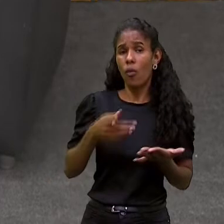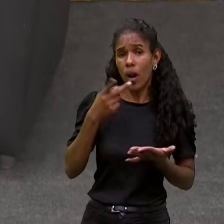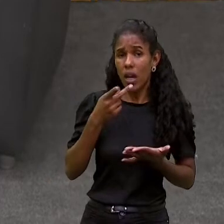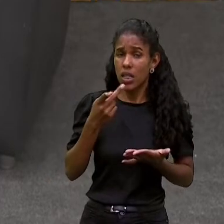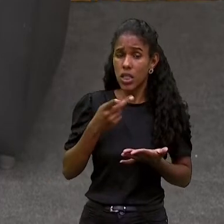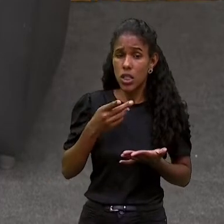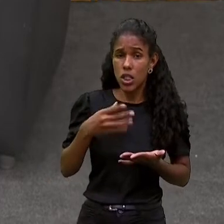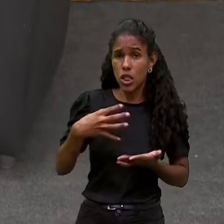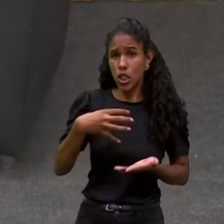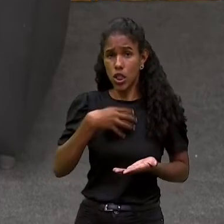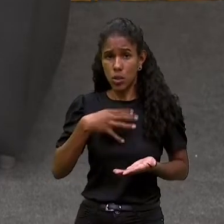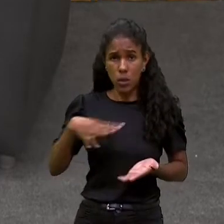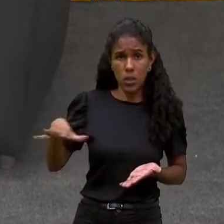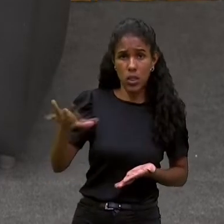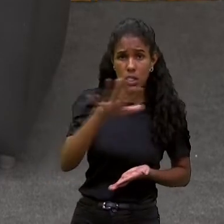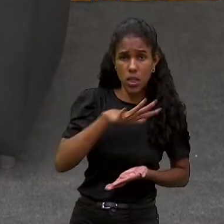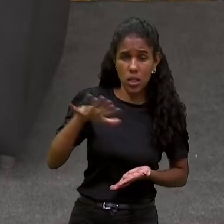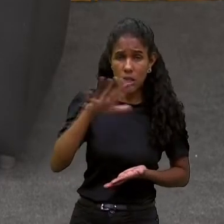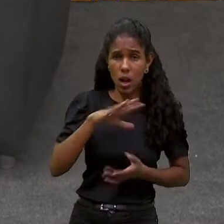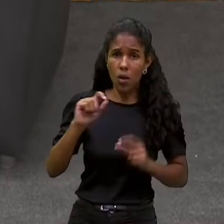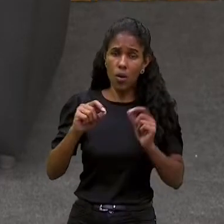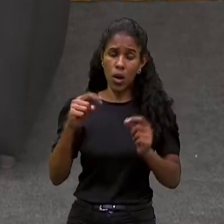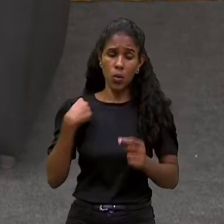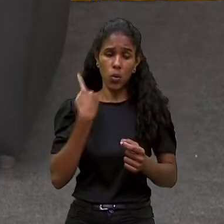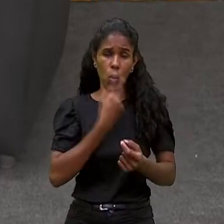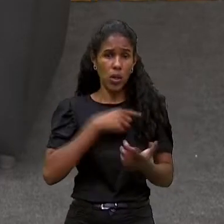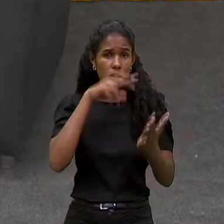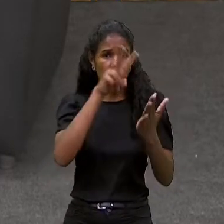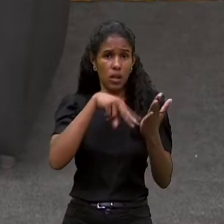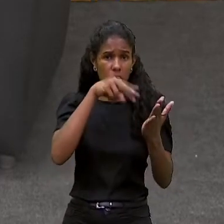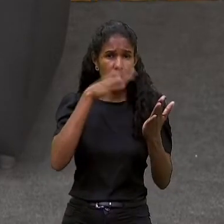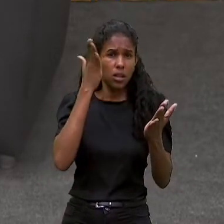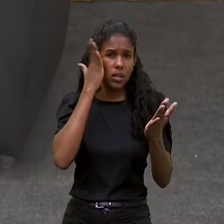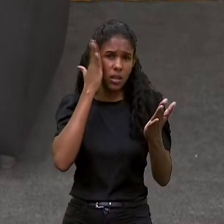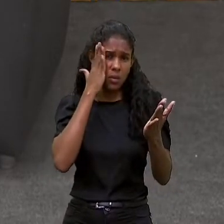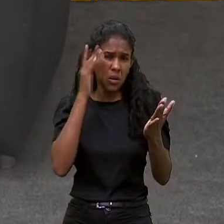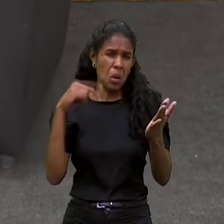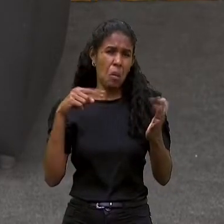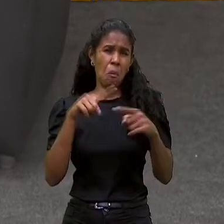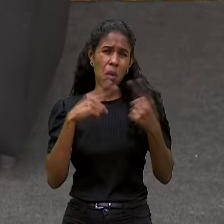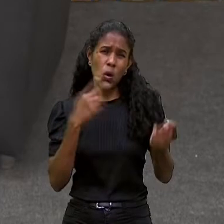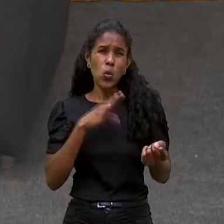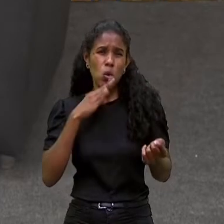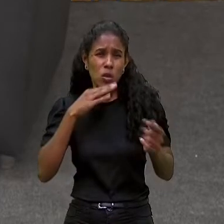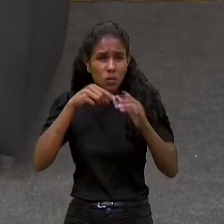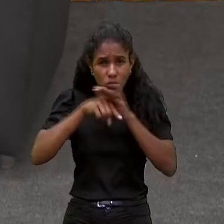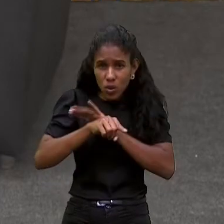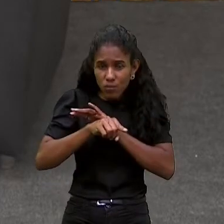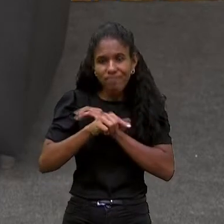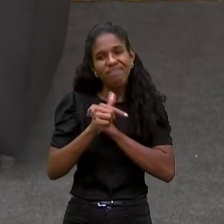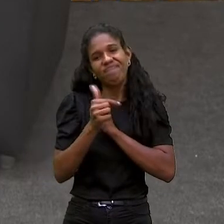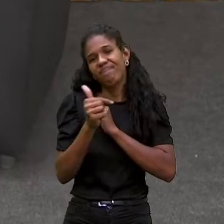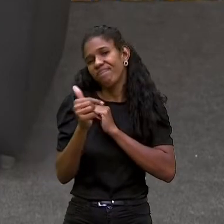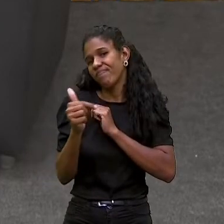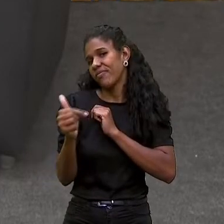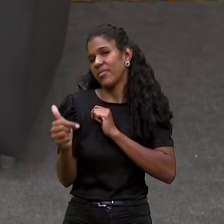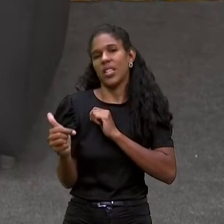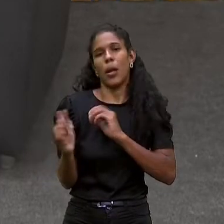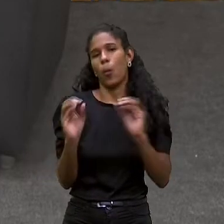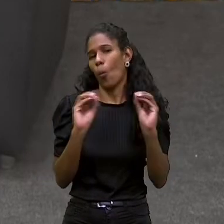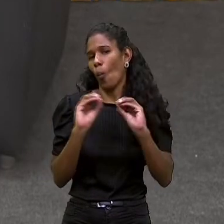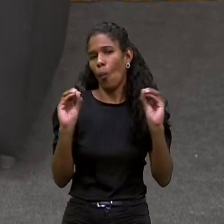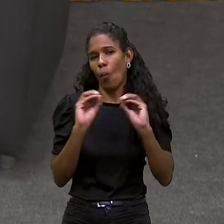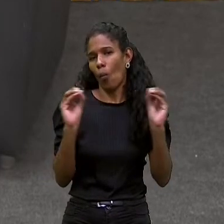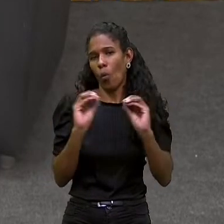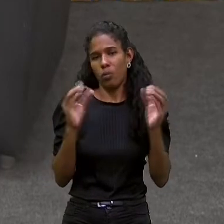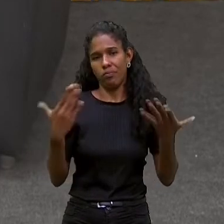fomos alfabetizados, de uma forma geral, mas não fomos letrados. Ou seja, a nossa leitura não tem um sentido de profundidade, ela